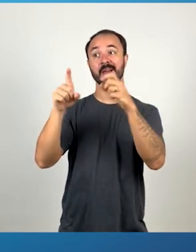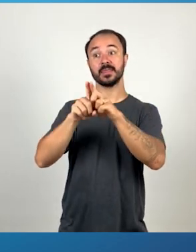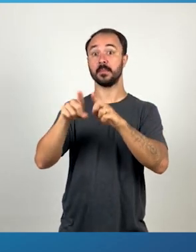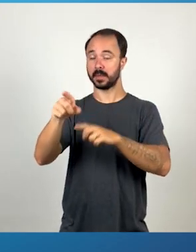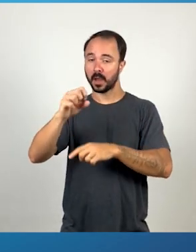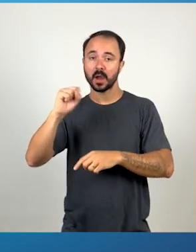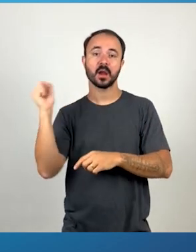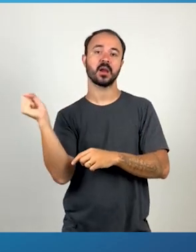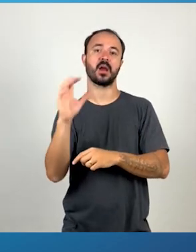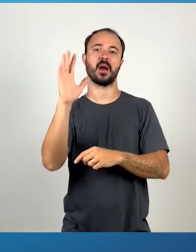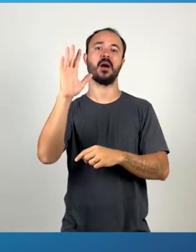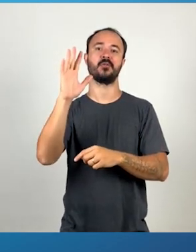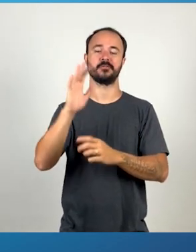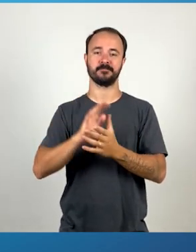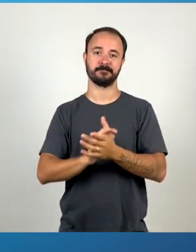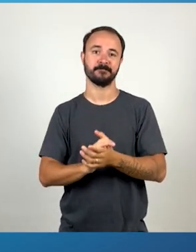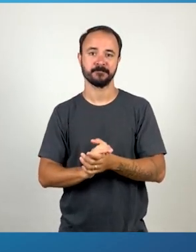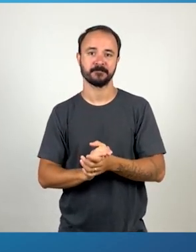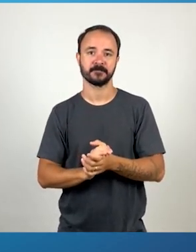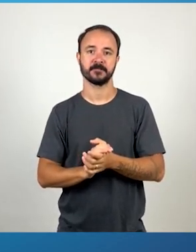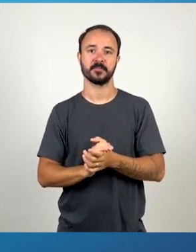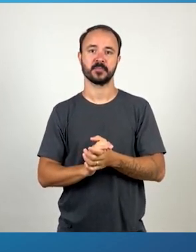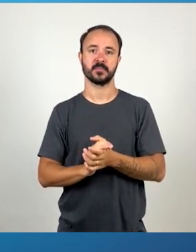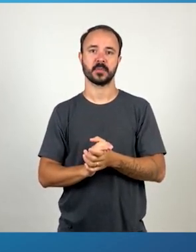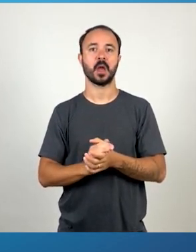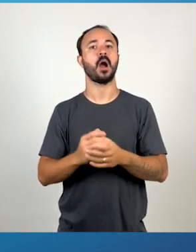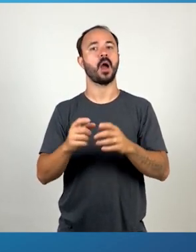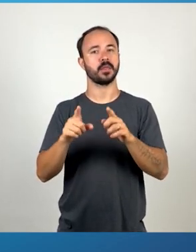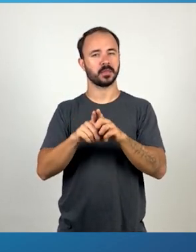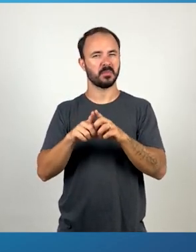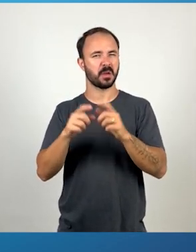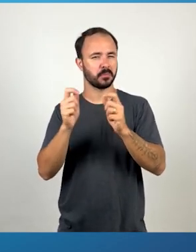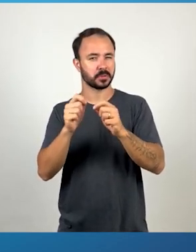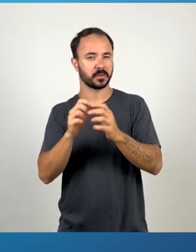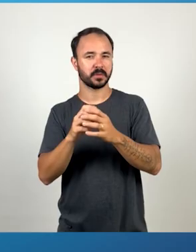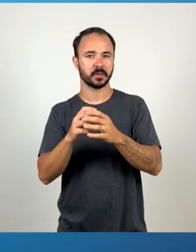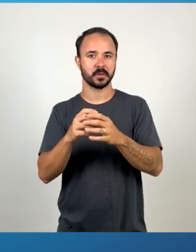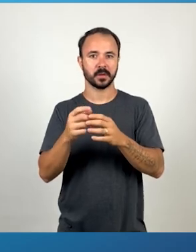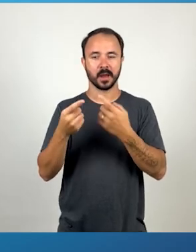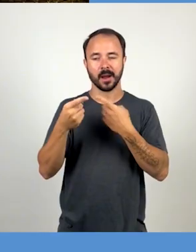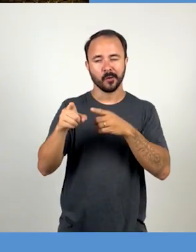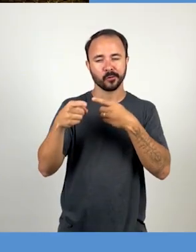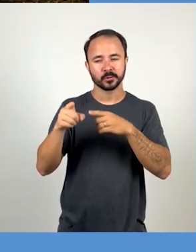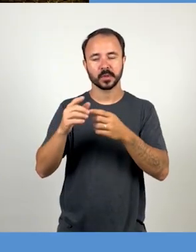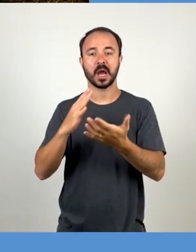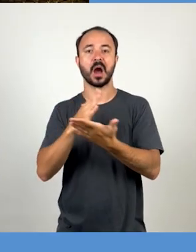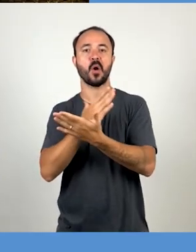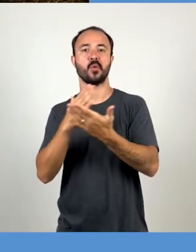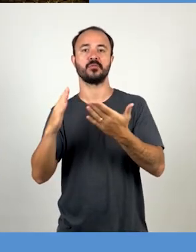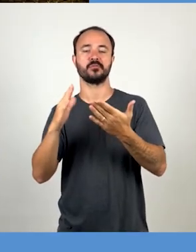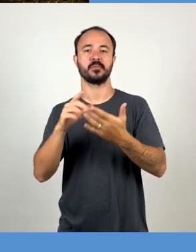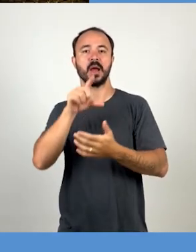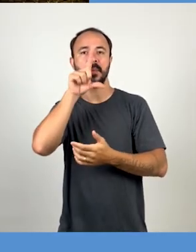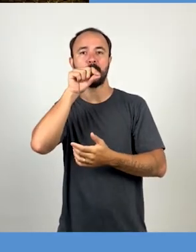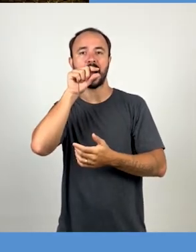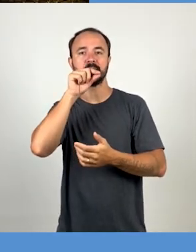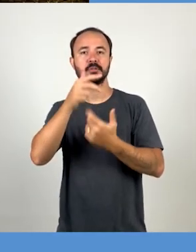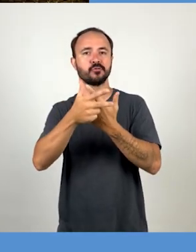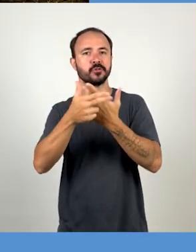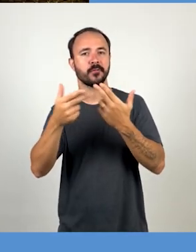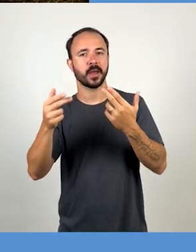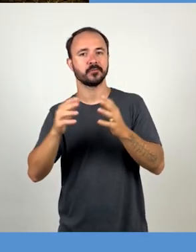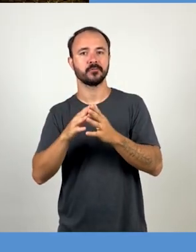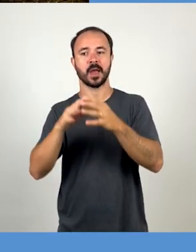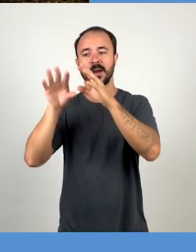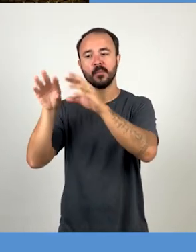são responsáveis por interferir na migração dos pássaros, podendo atingir alguns e até mesmo machucá-los. Além disso,